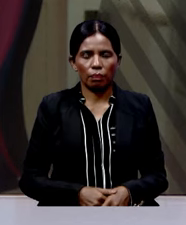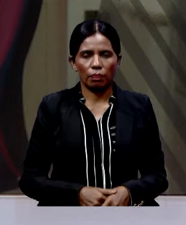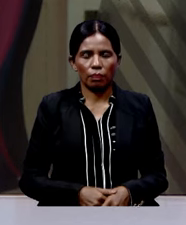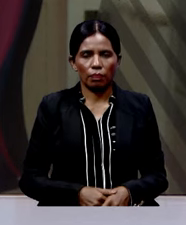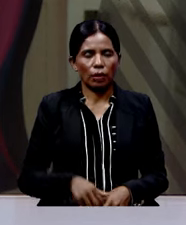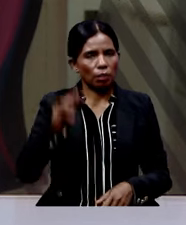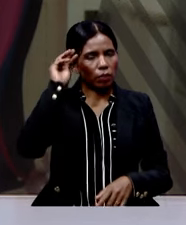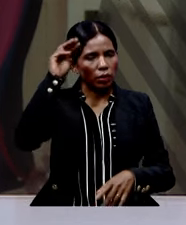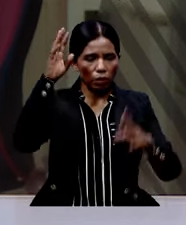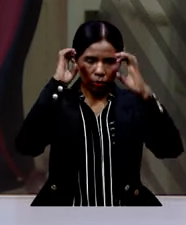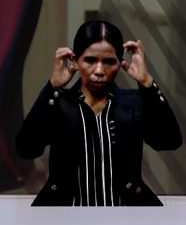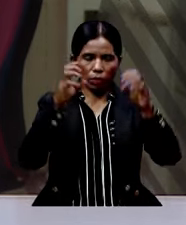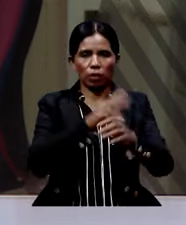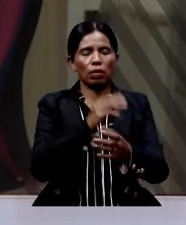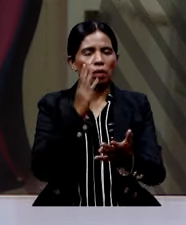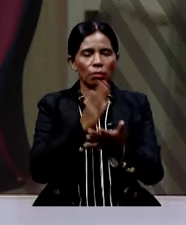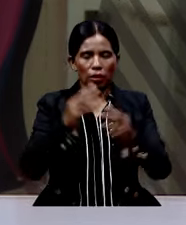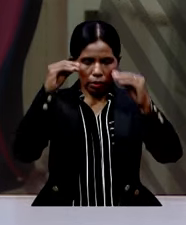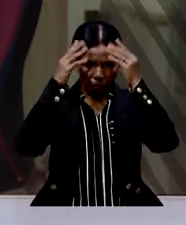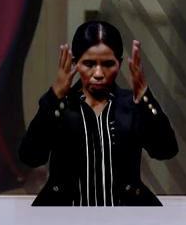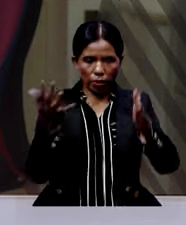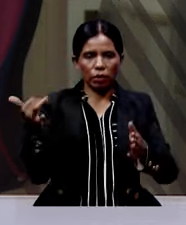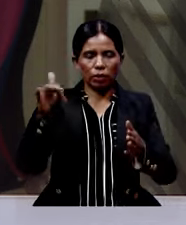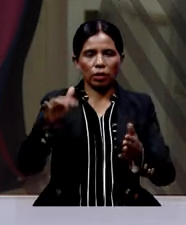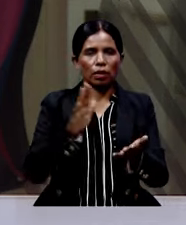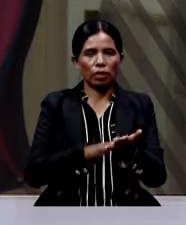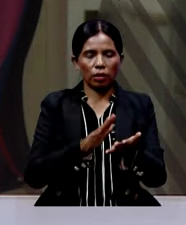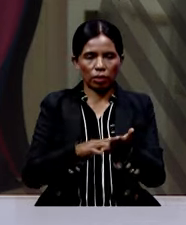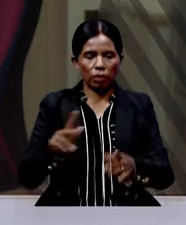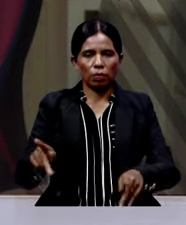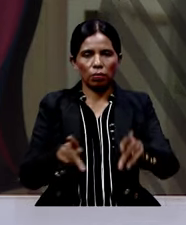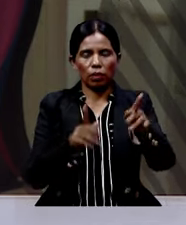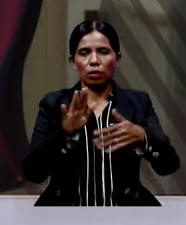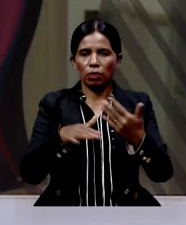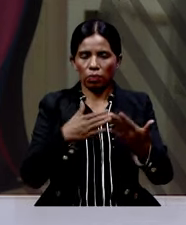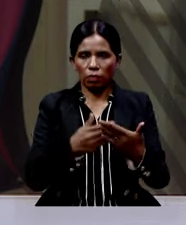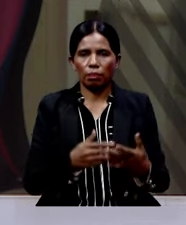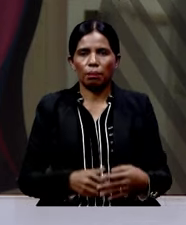Ministério da Educação rejeita para professor parciais e a escola pública será.